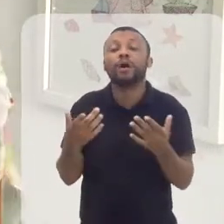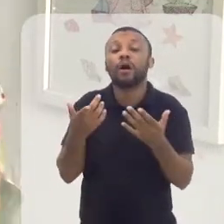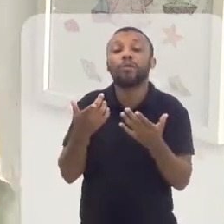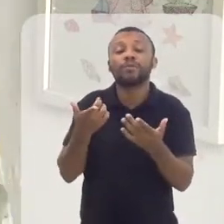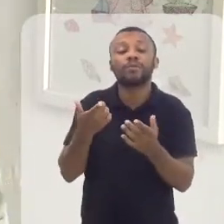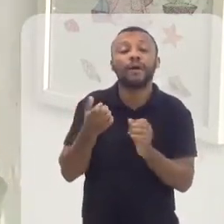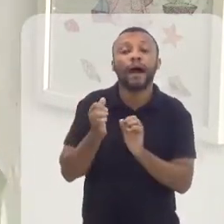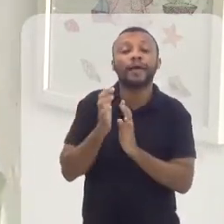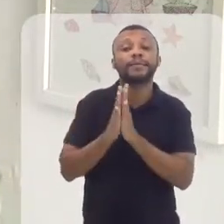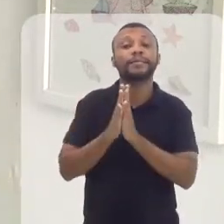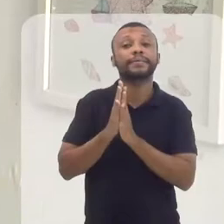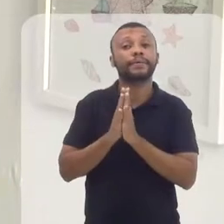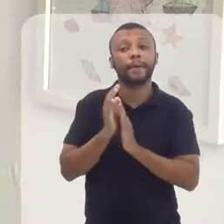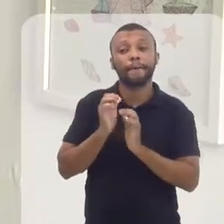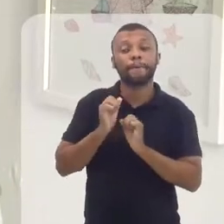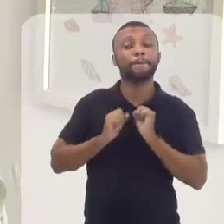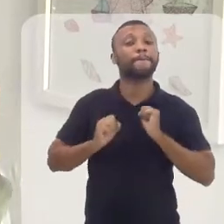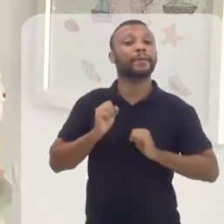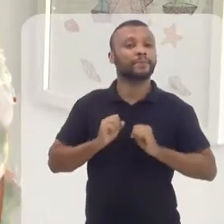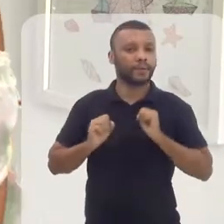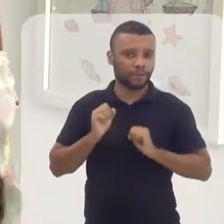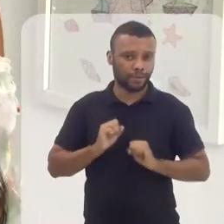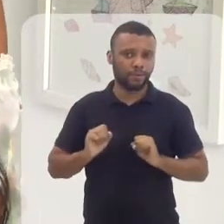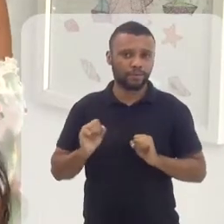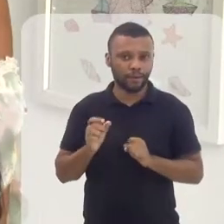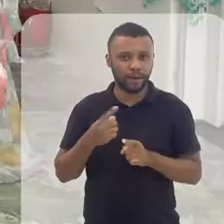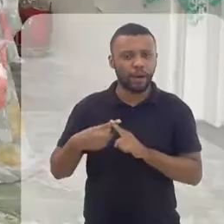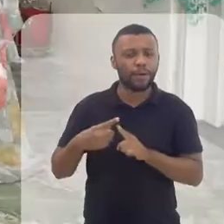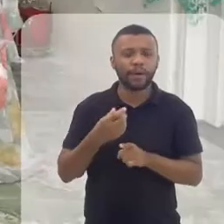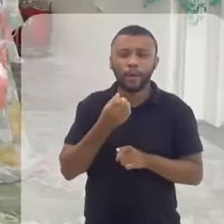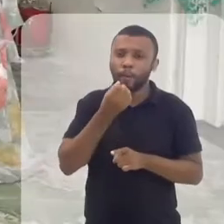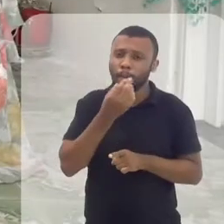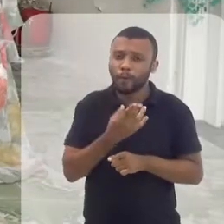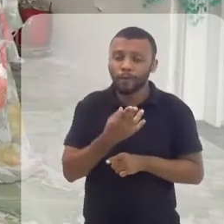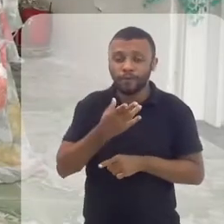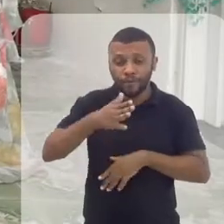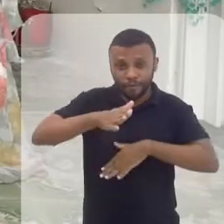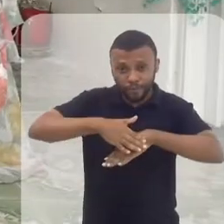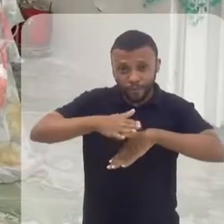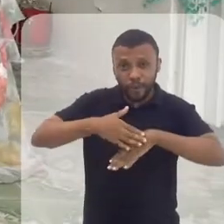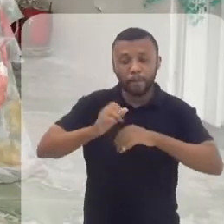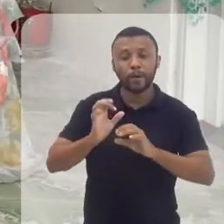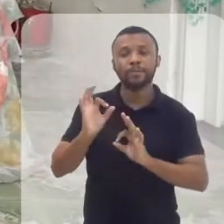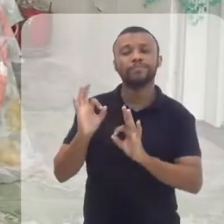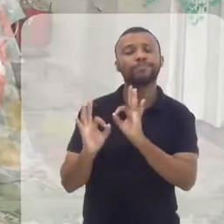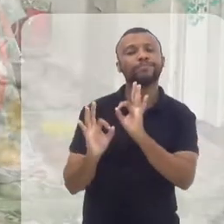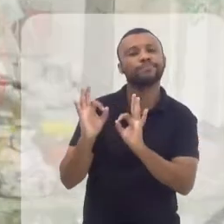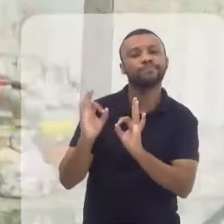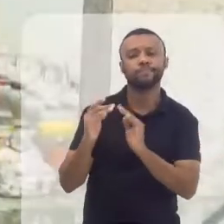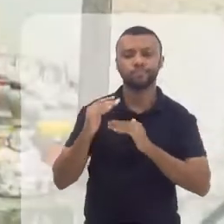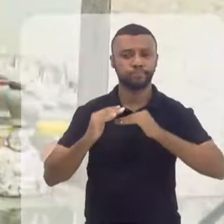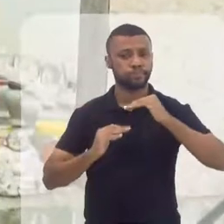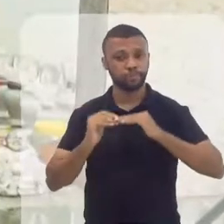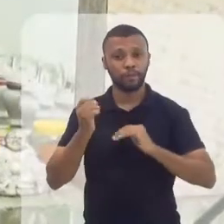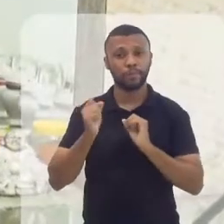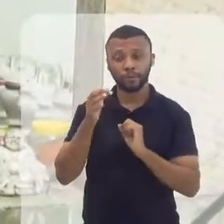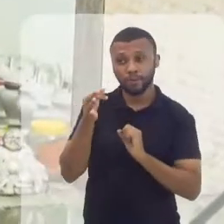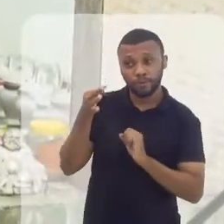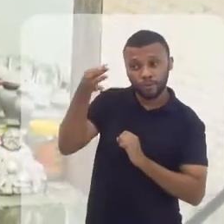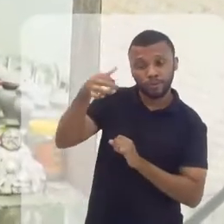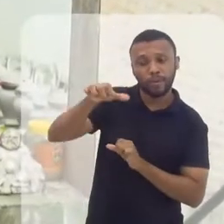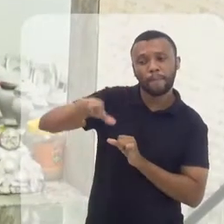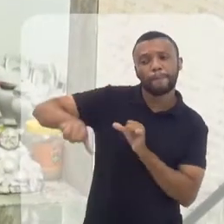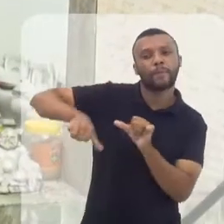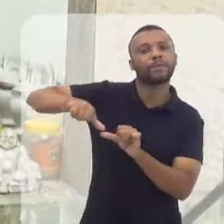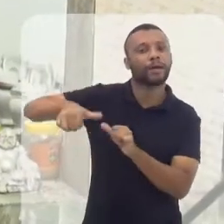o jogo da semana? Quais são as perspectivas? Porque eu acho que o legal é que você pode construir, você pode atuar, você pode mudar